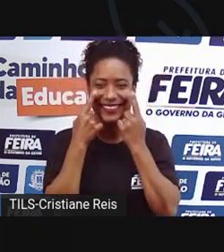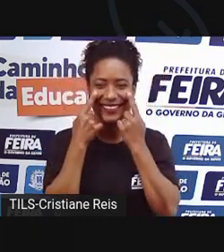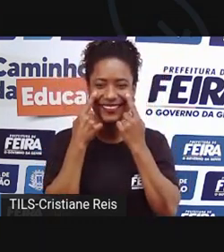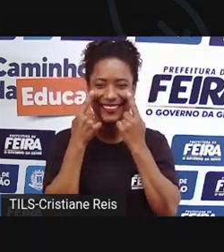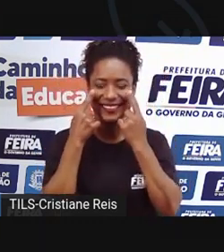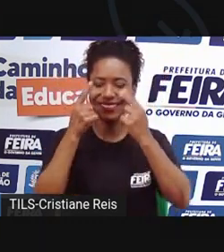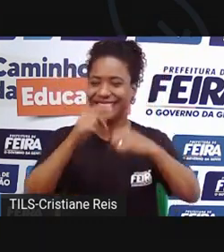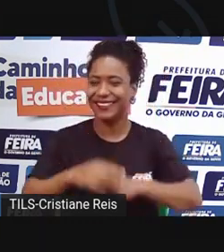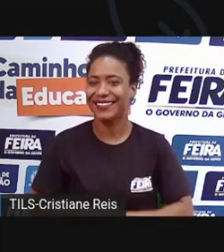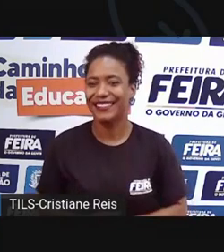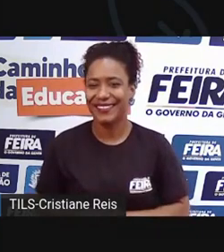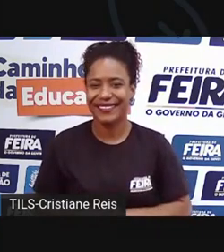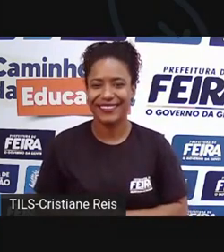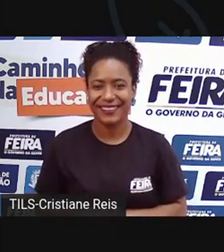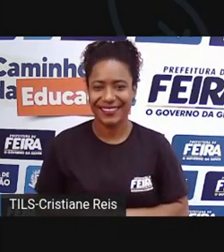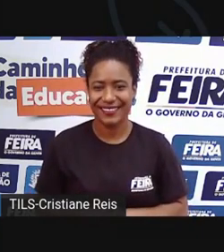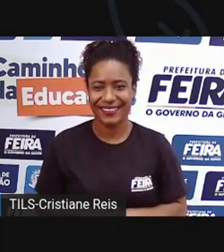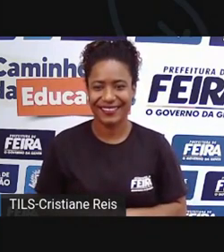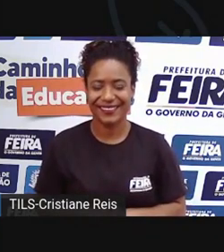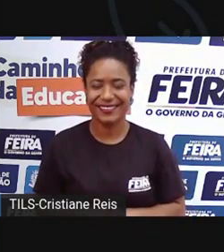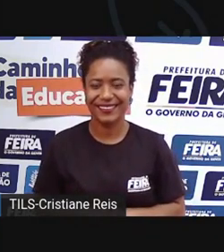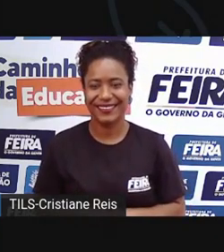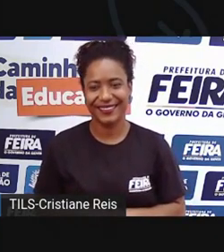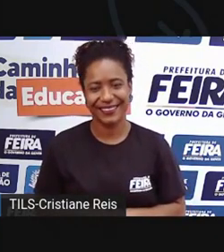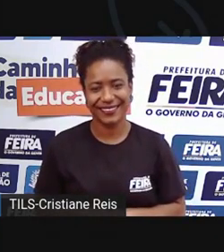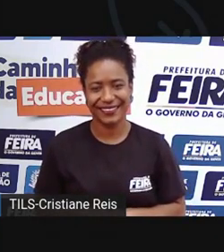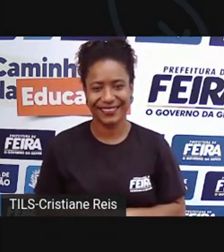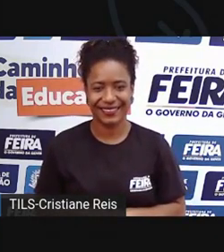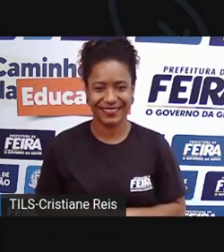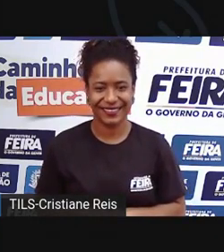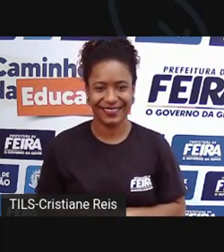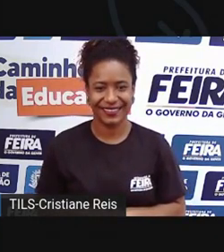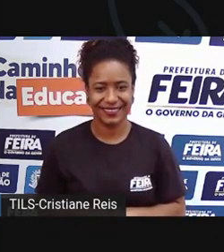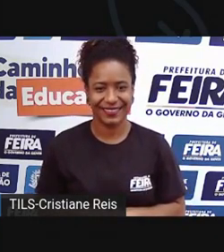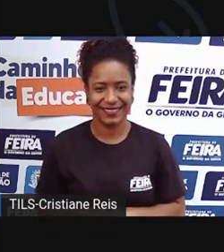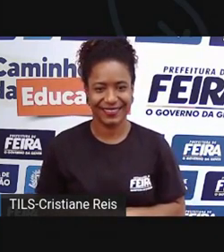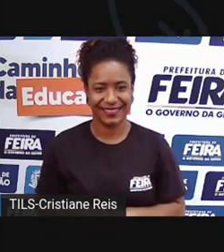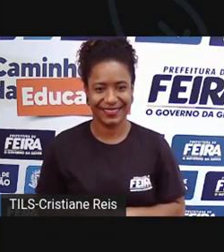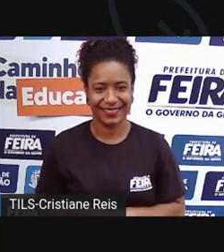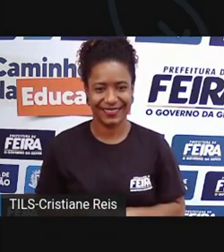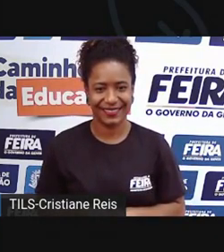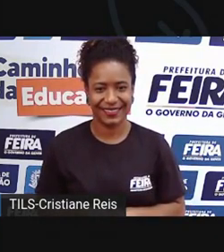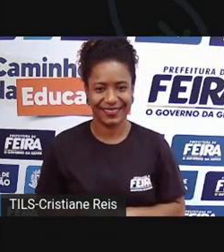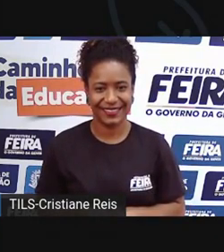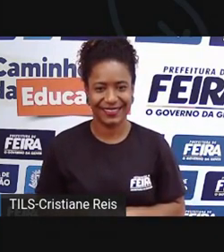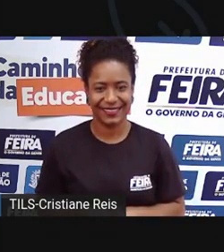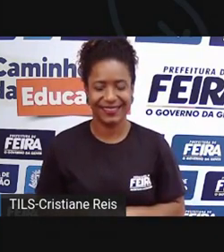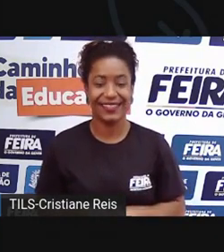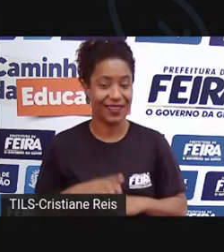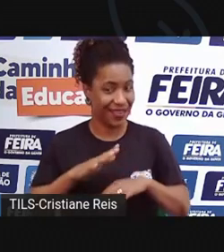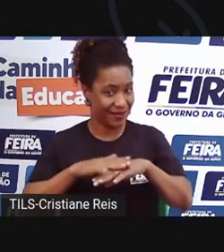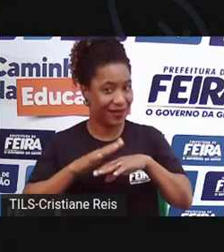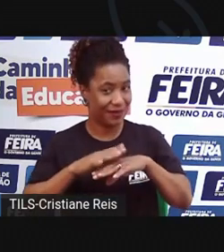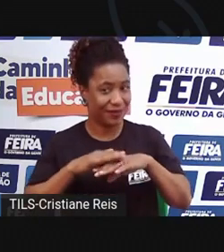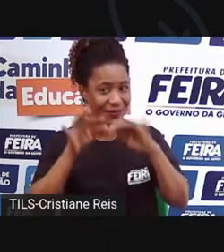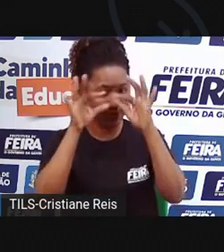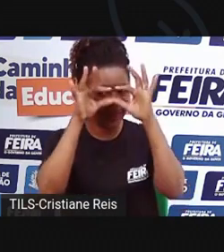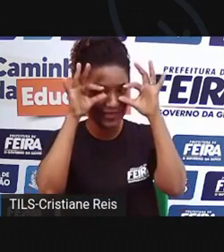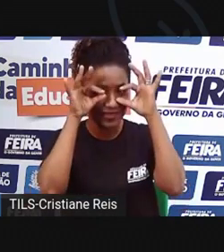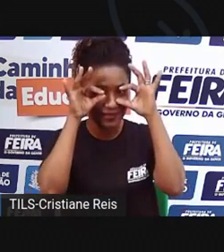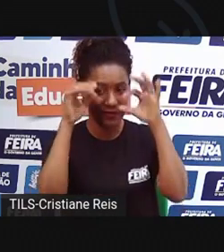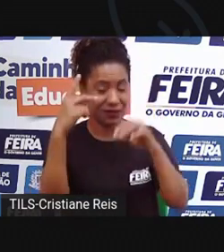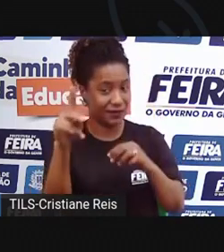olhos. Então, vamos lá fazer os nossos olhos? Vou fazer o meu aqui, tá? Vocês fazem de vocês aí.